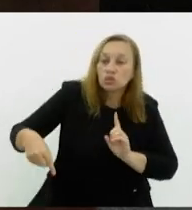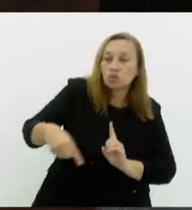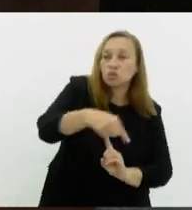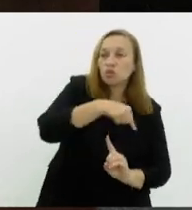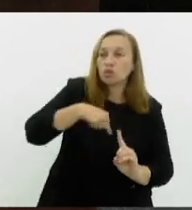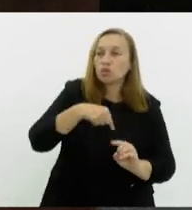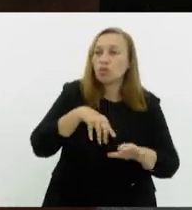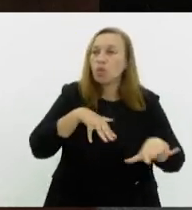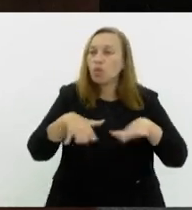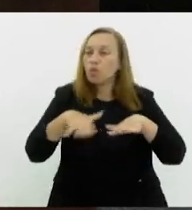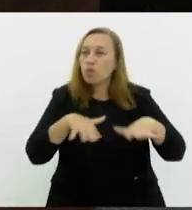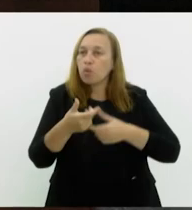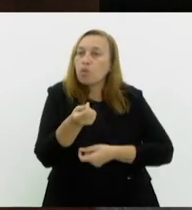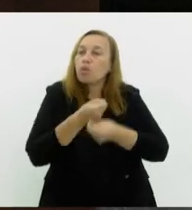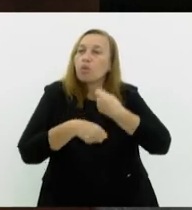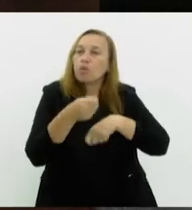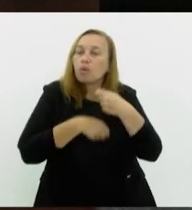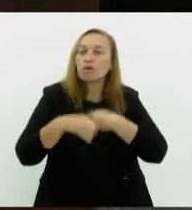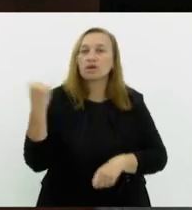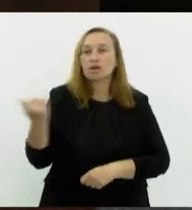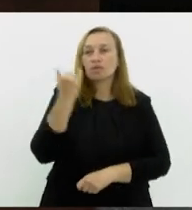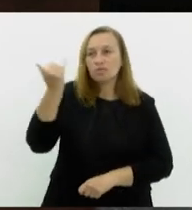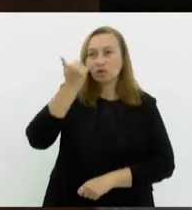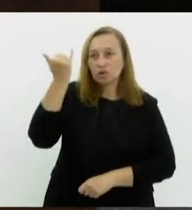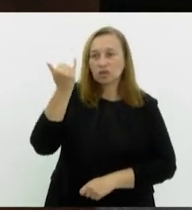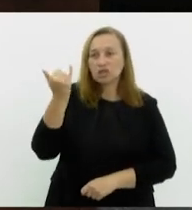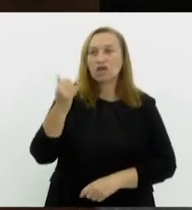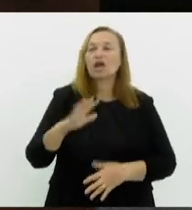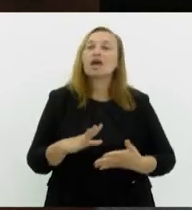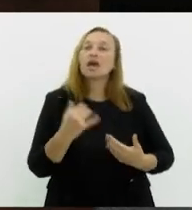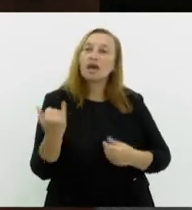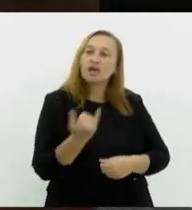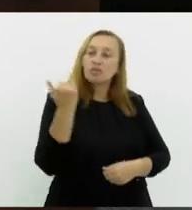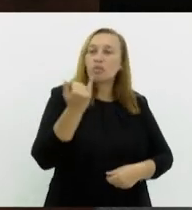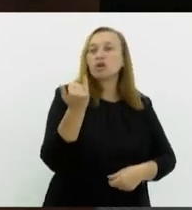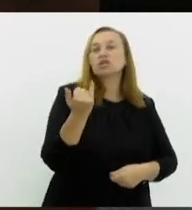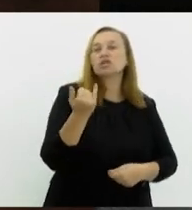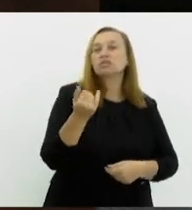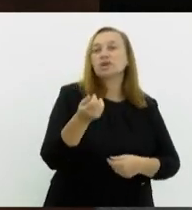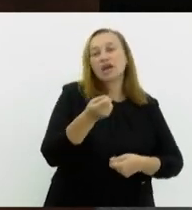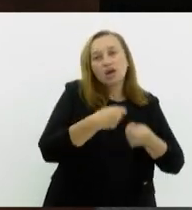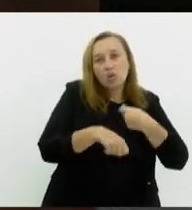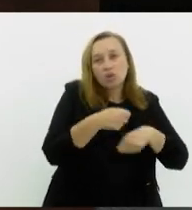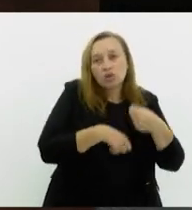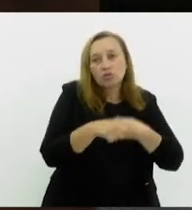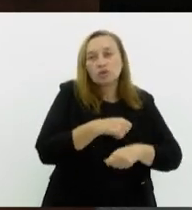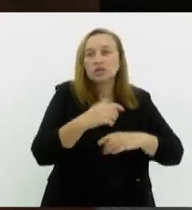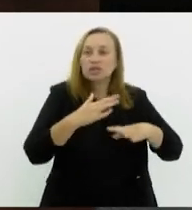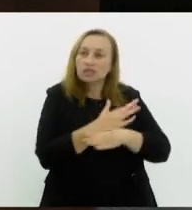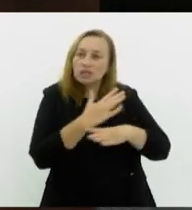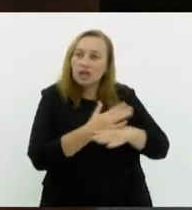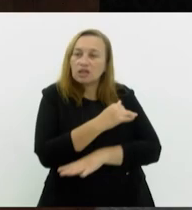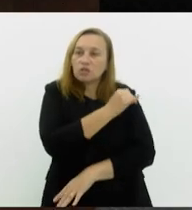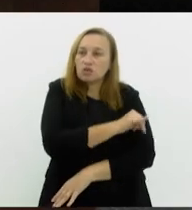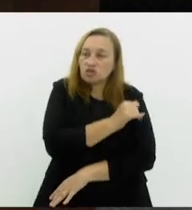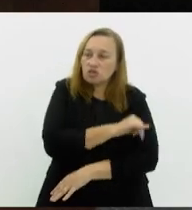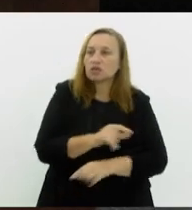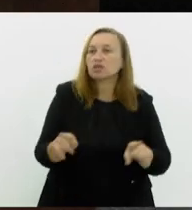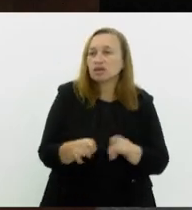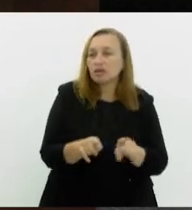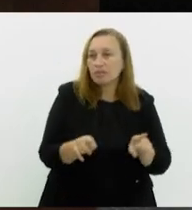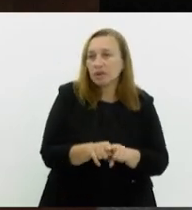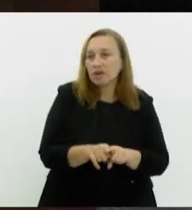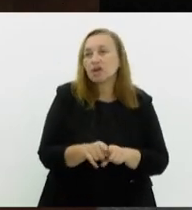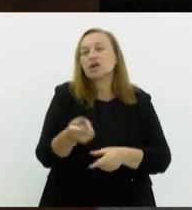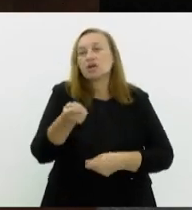movimentação econômica que é muito importante. Muito importante aqui para a economia da cidade do Rio de Janeiro, muito importante